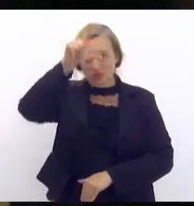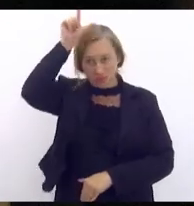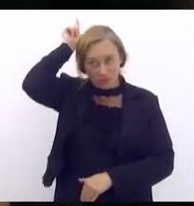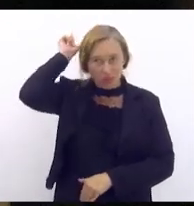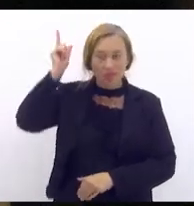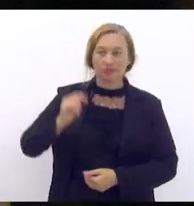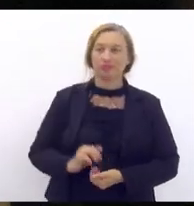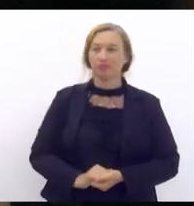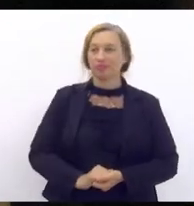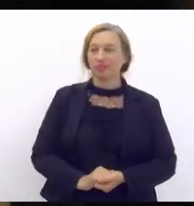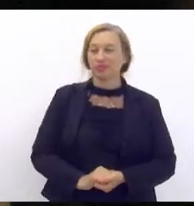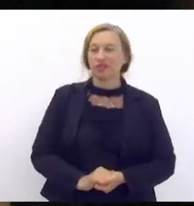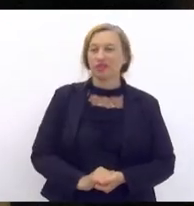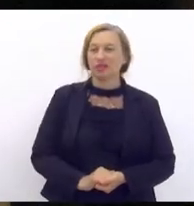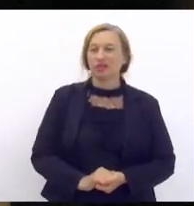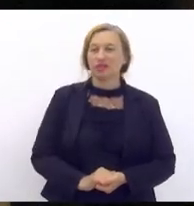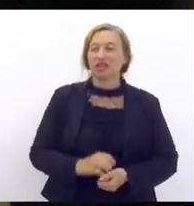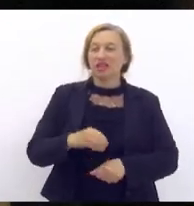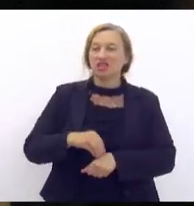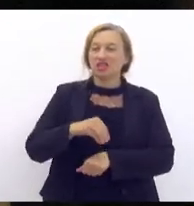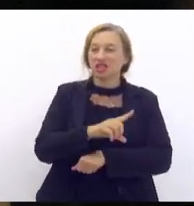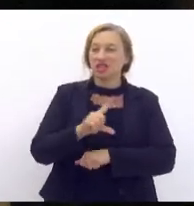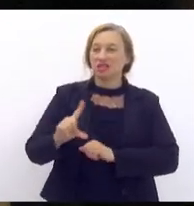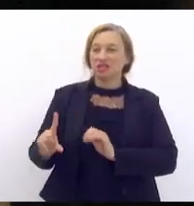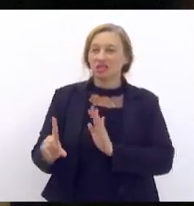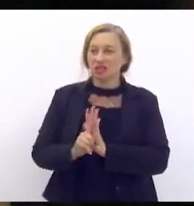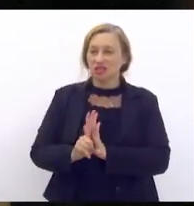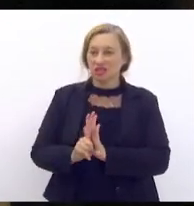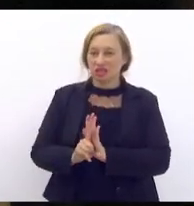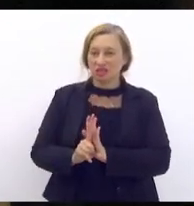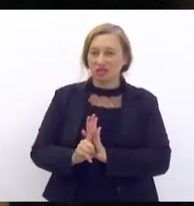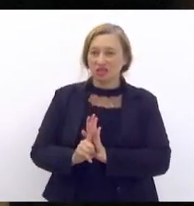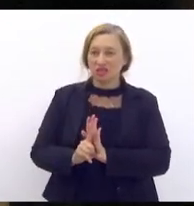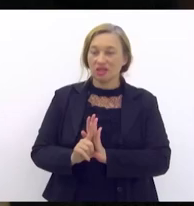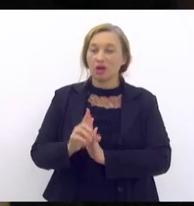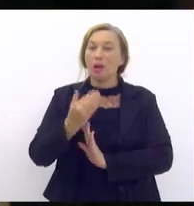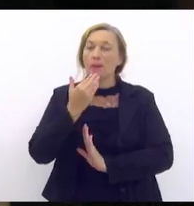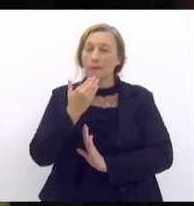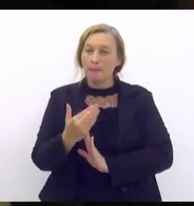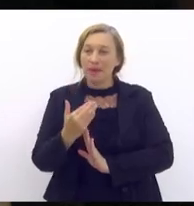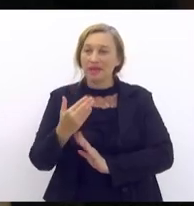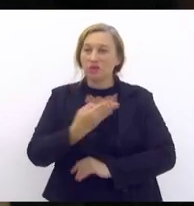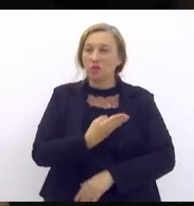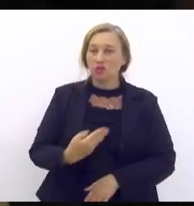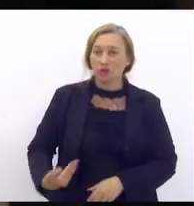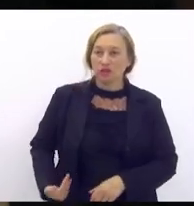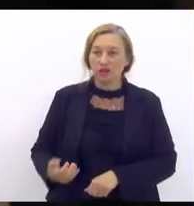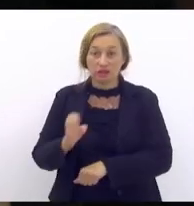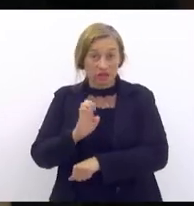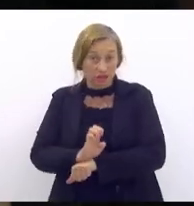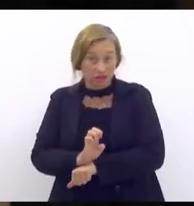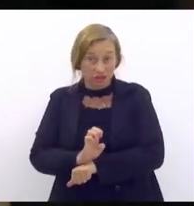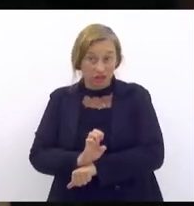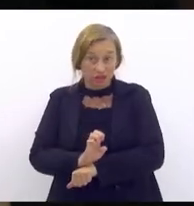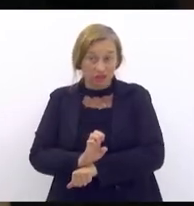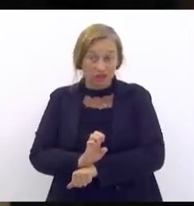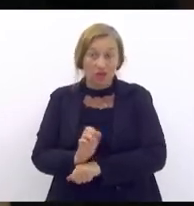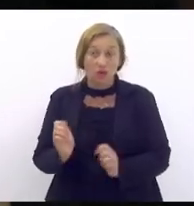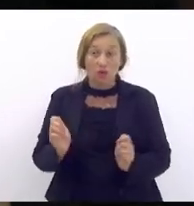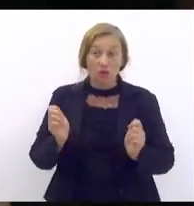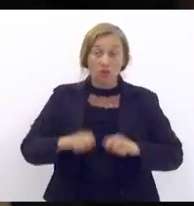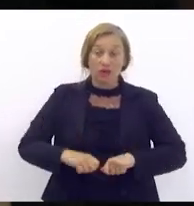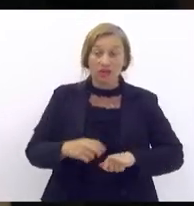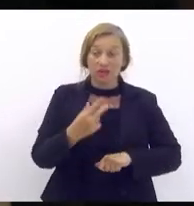a indicação legislativa, ela solicita ao governo do Estado que exerça a sua